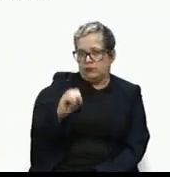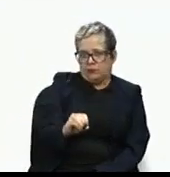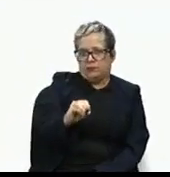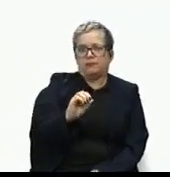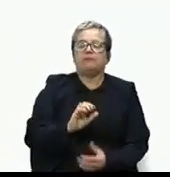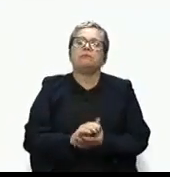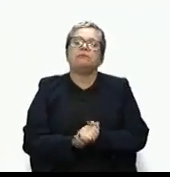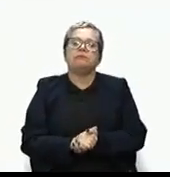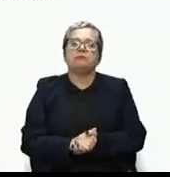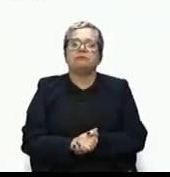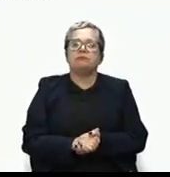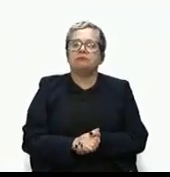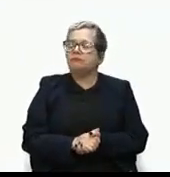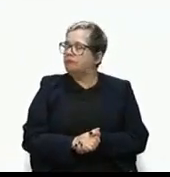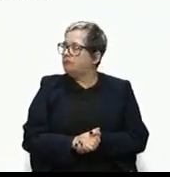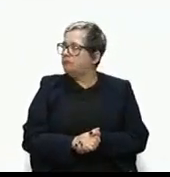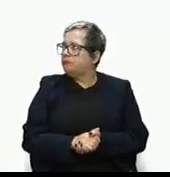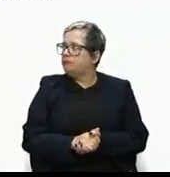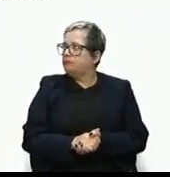2.230.